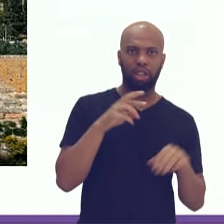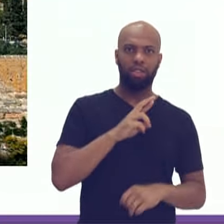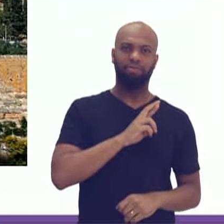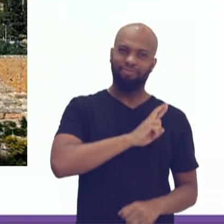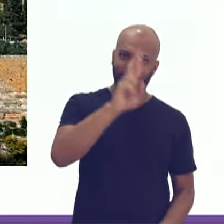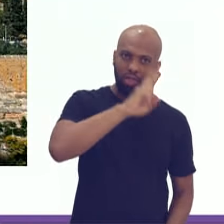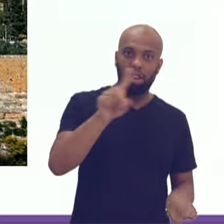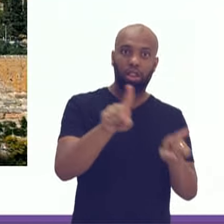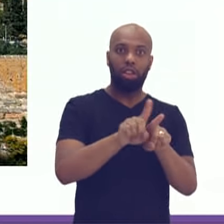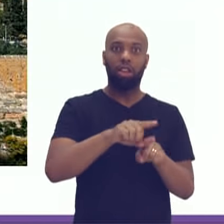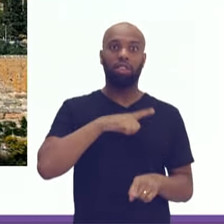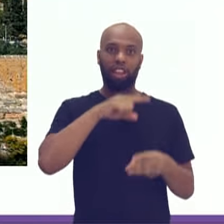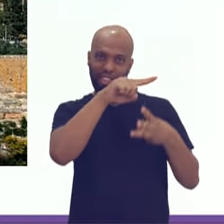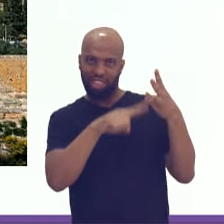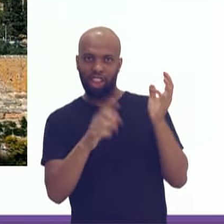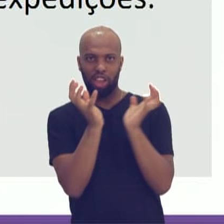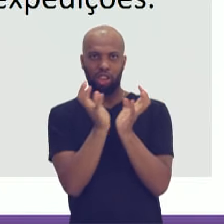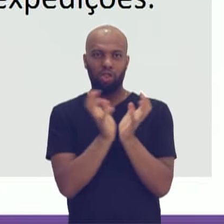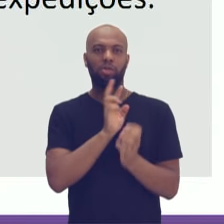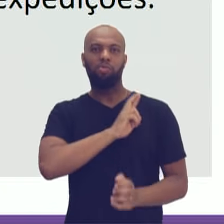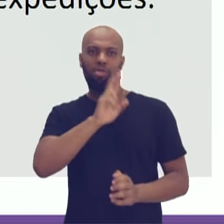3 grupos religiosos sempre vão lá.